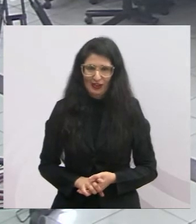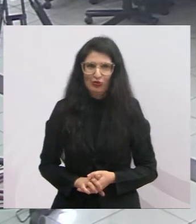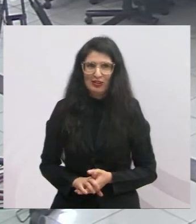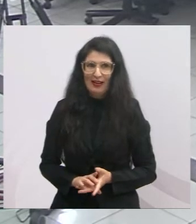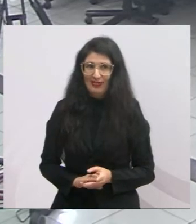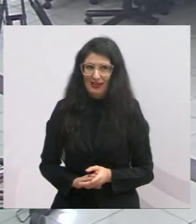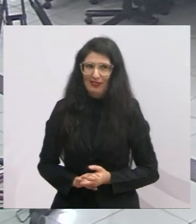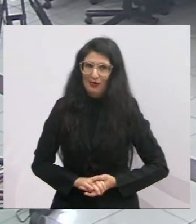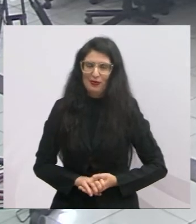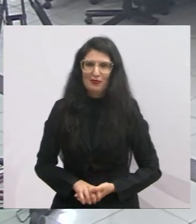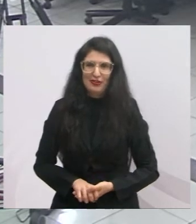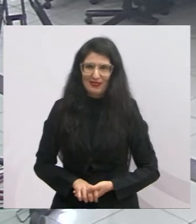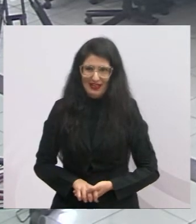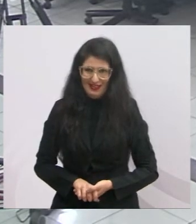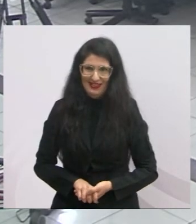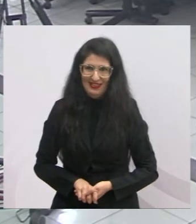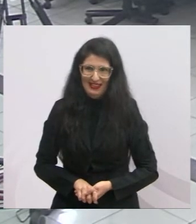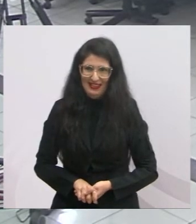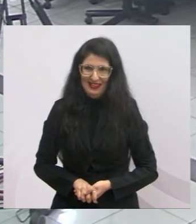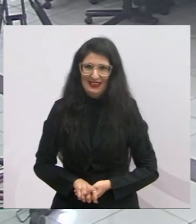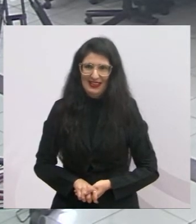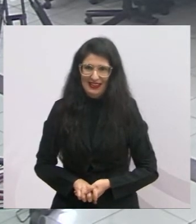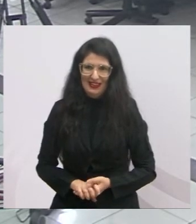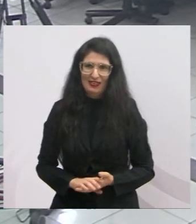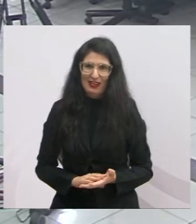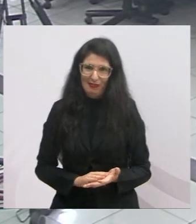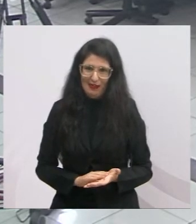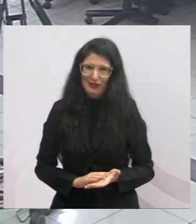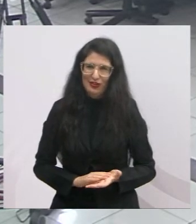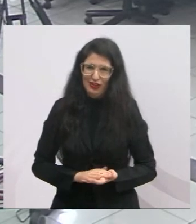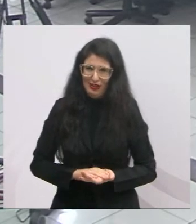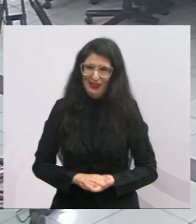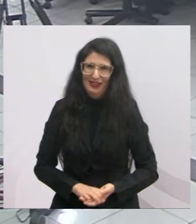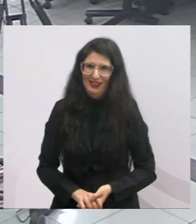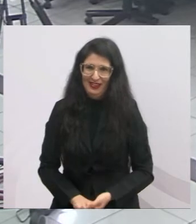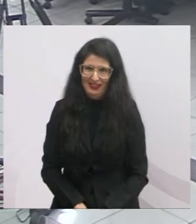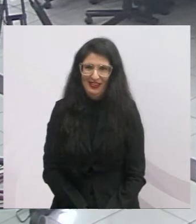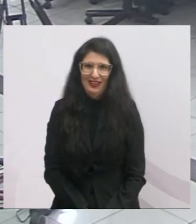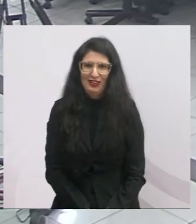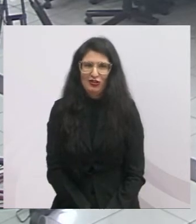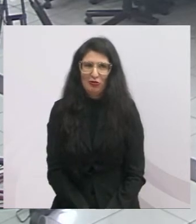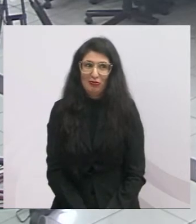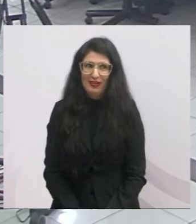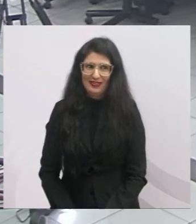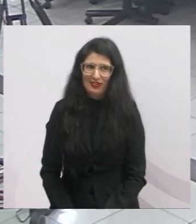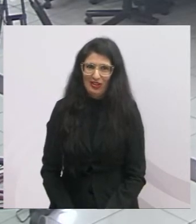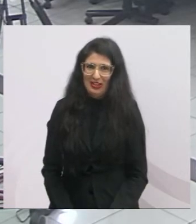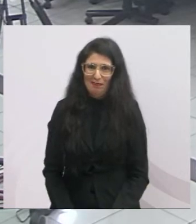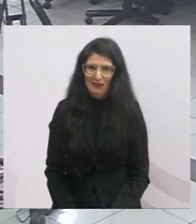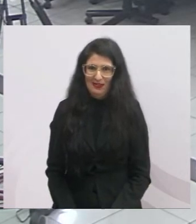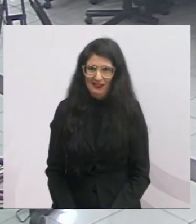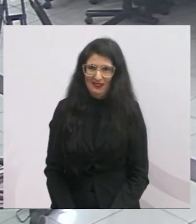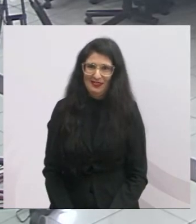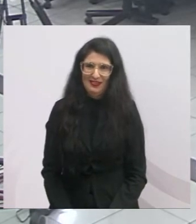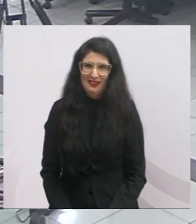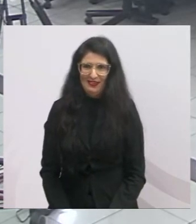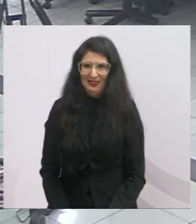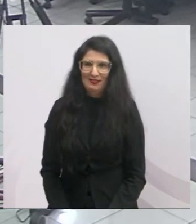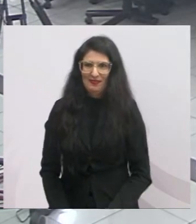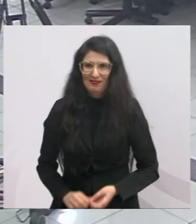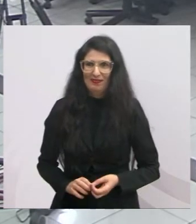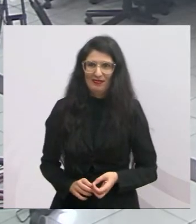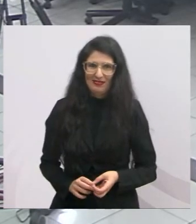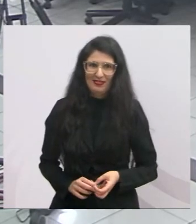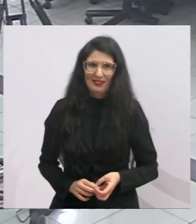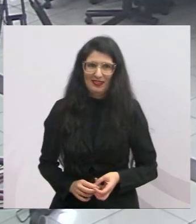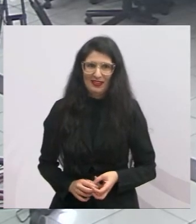Jacareí. Autoria, vereador Valmir Parque, do Meia Lua. Requerimento número 462. A EDP solicitando a troca de postes de